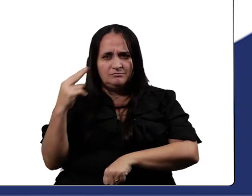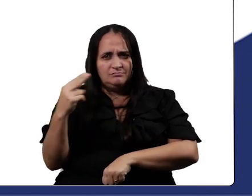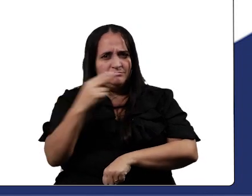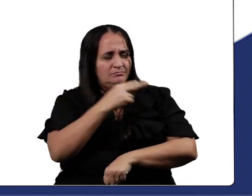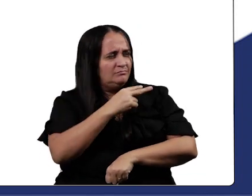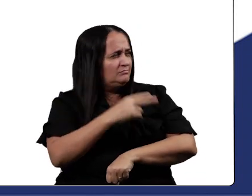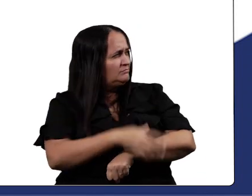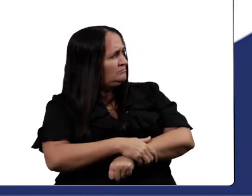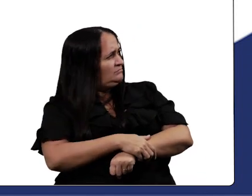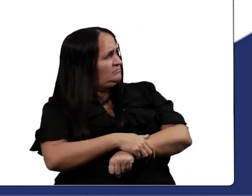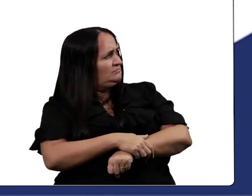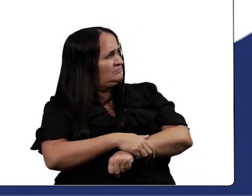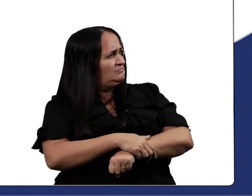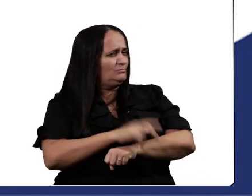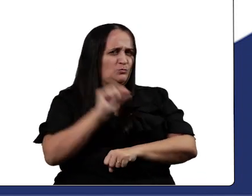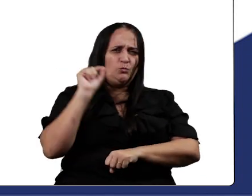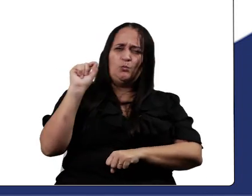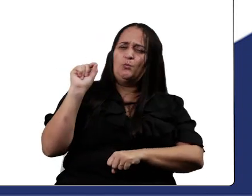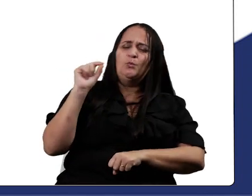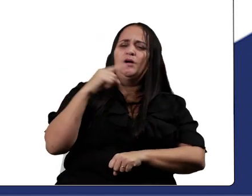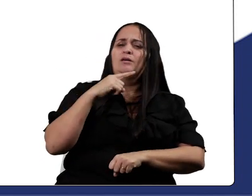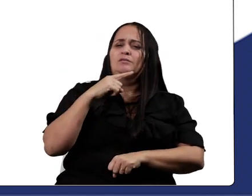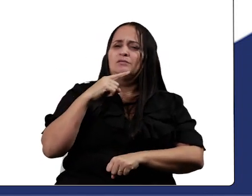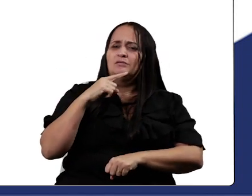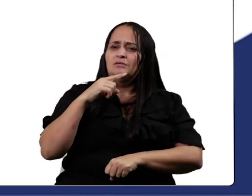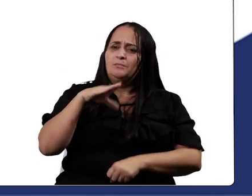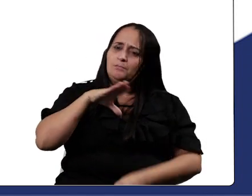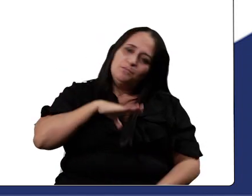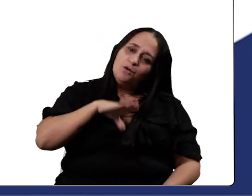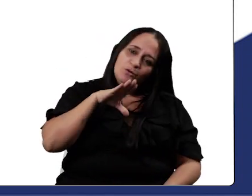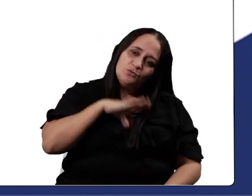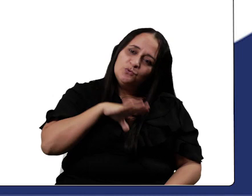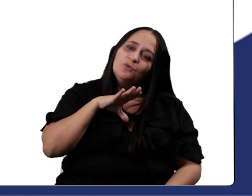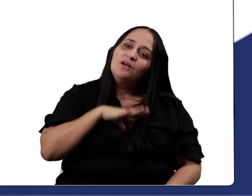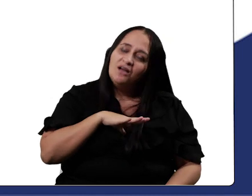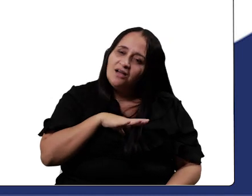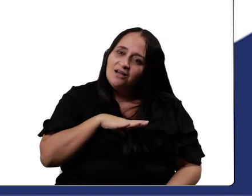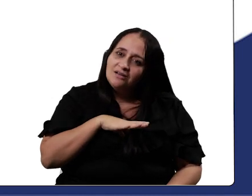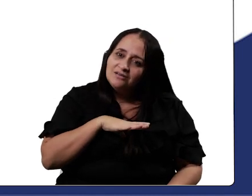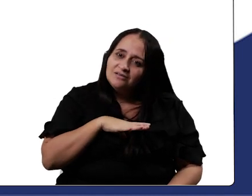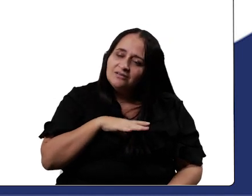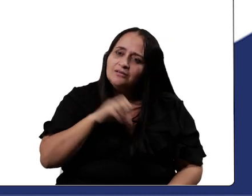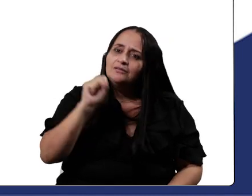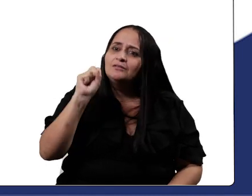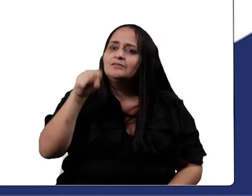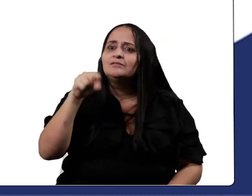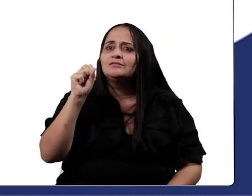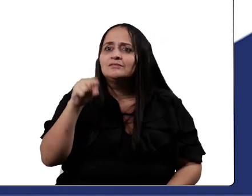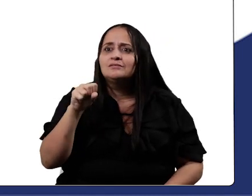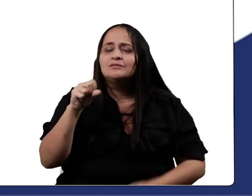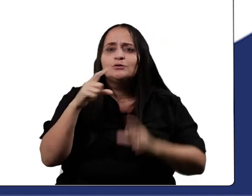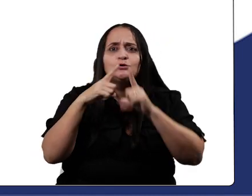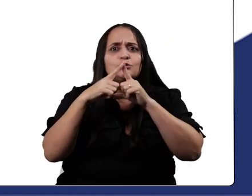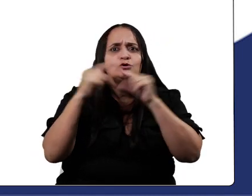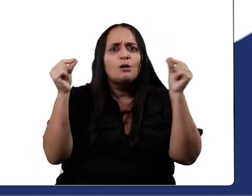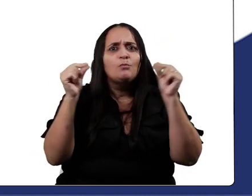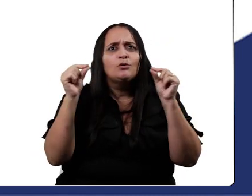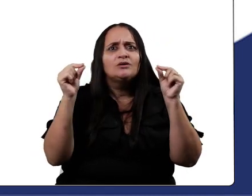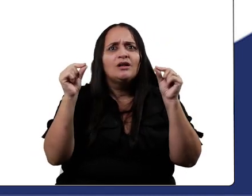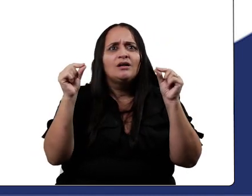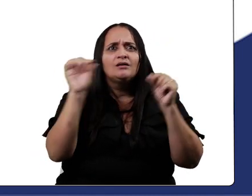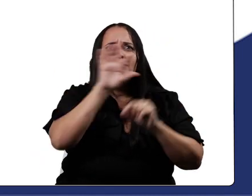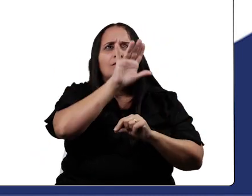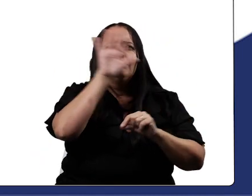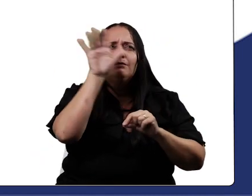na aula de língua portuguesa e não é erro não na sua TV. Tá escrito sim em